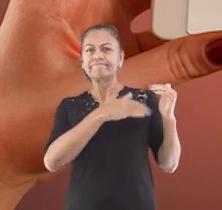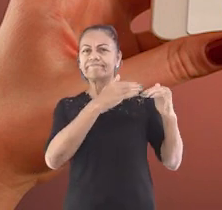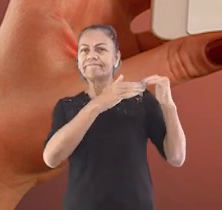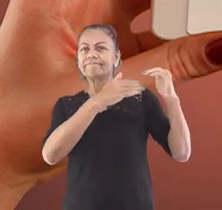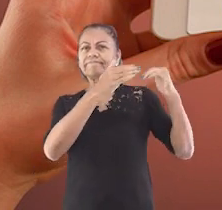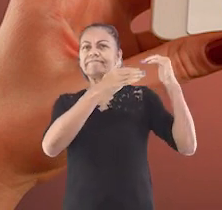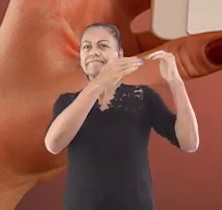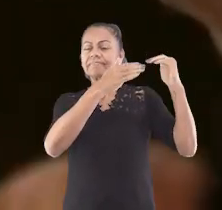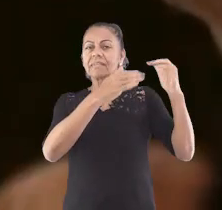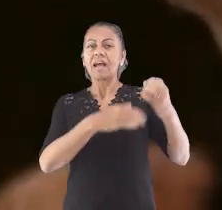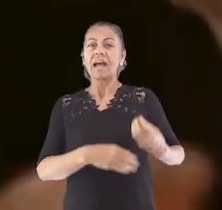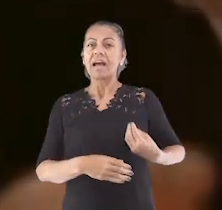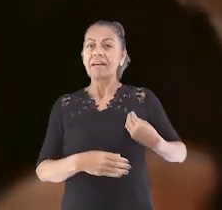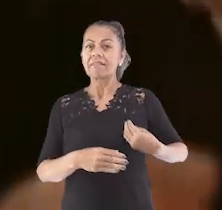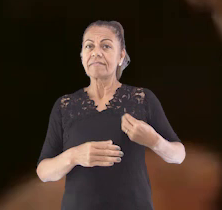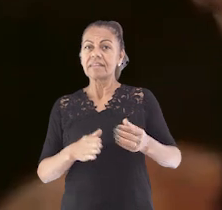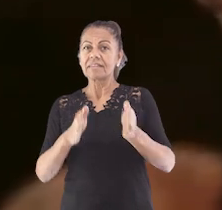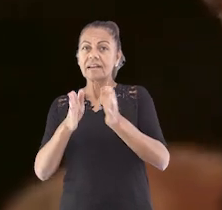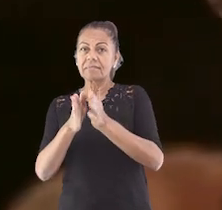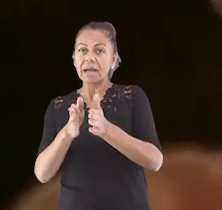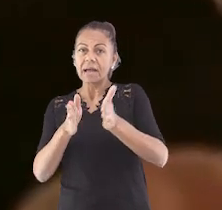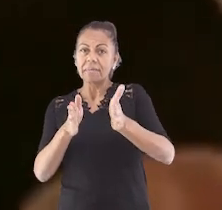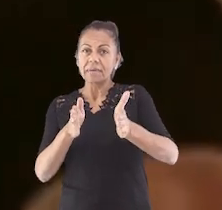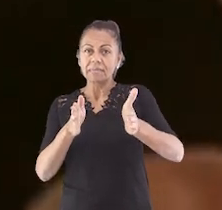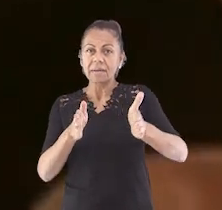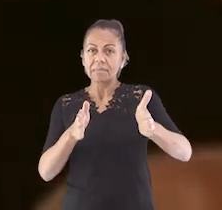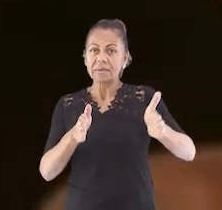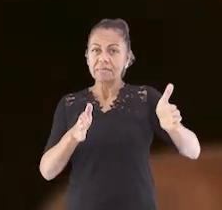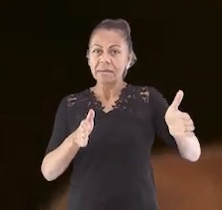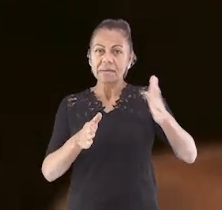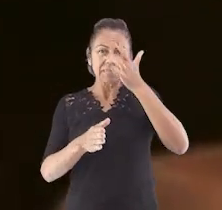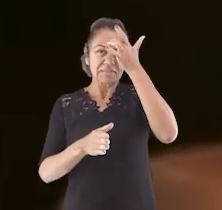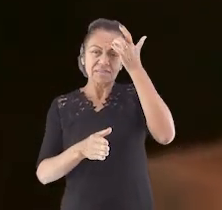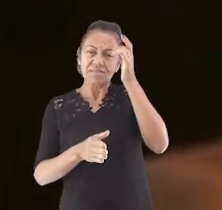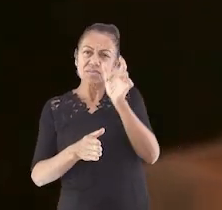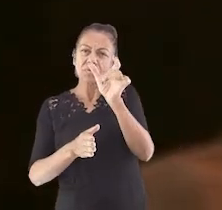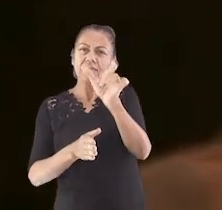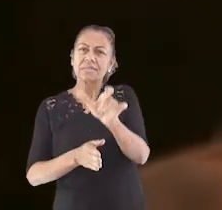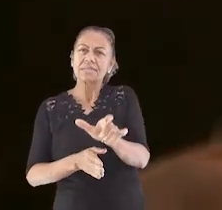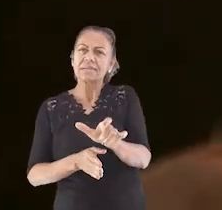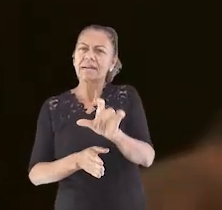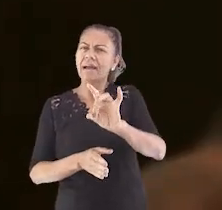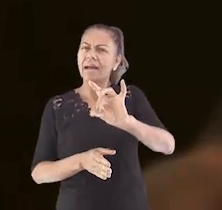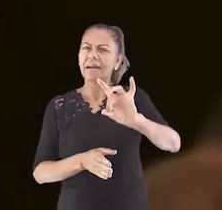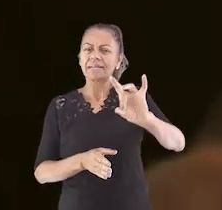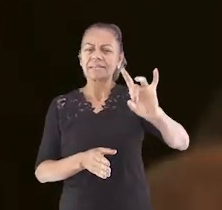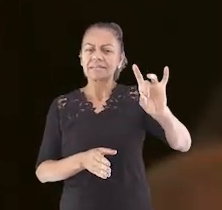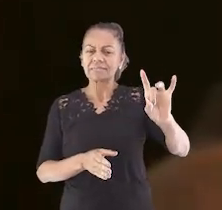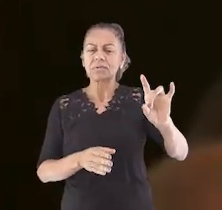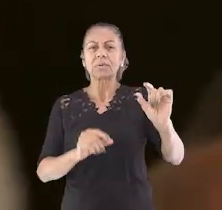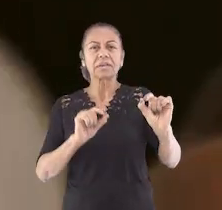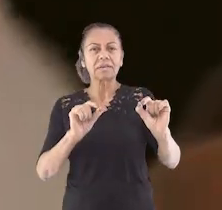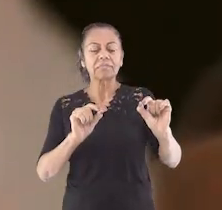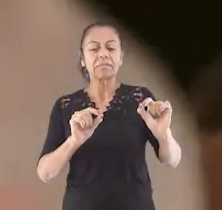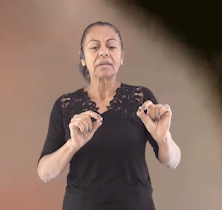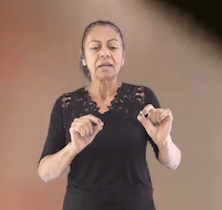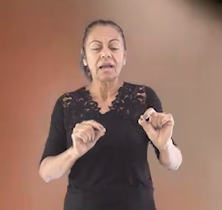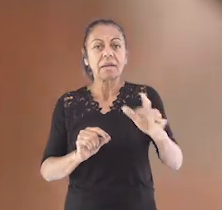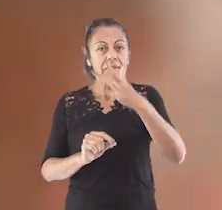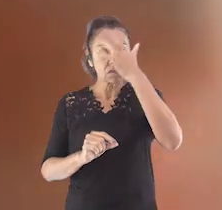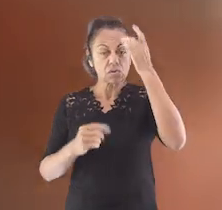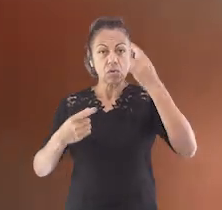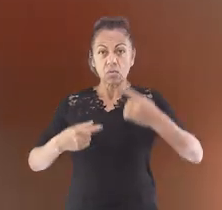nosso desenvolvimento. É importante conhecermos as etapas da vida a partir da evolução e crescimento de cada